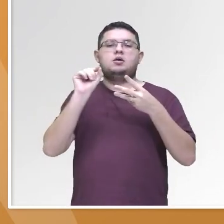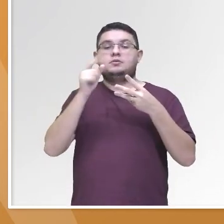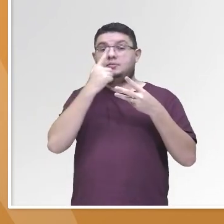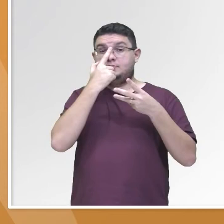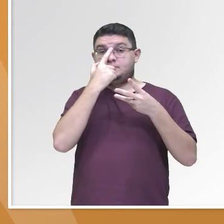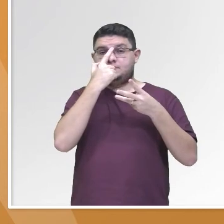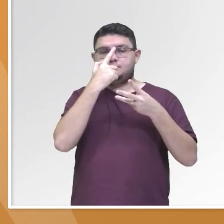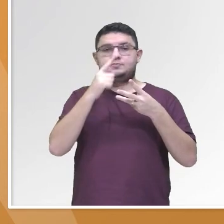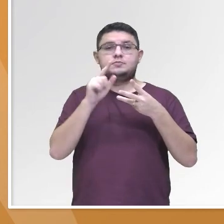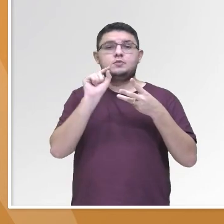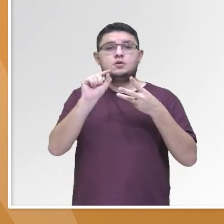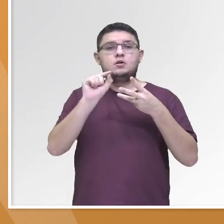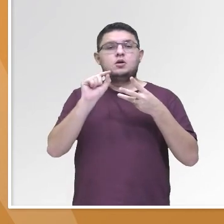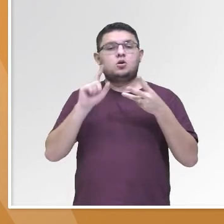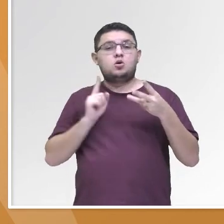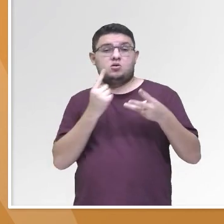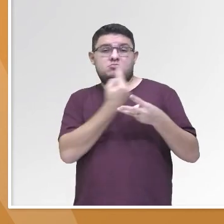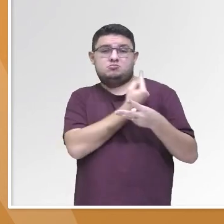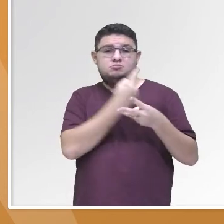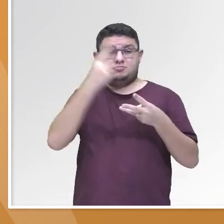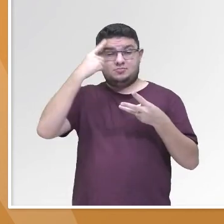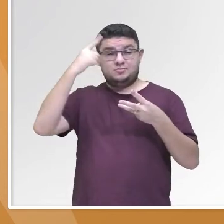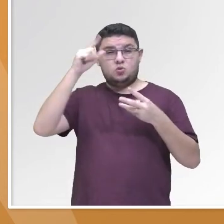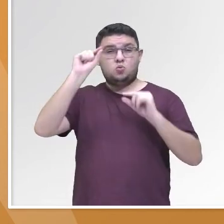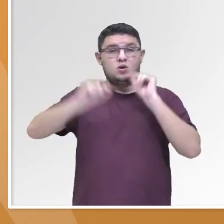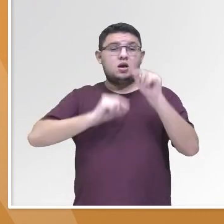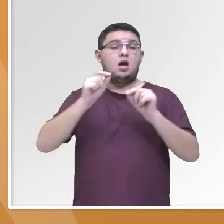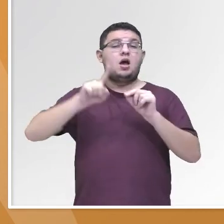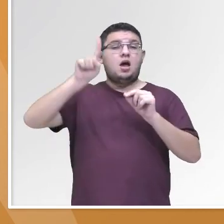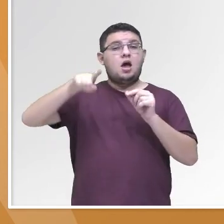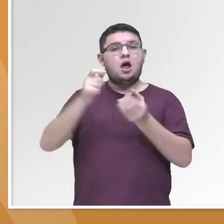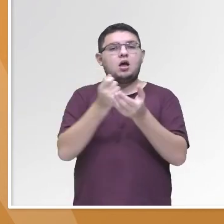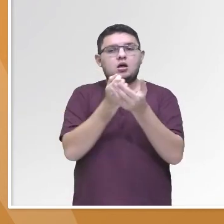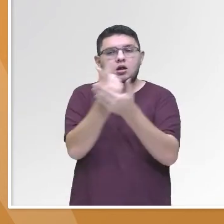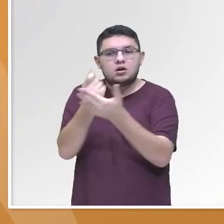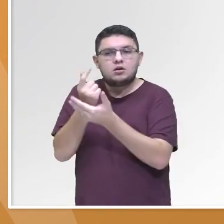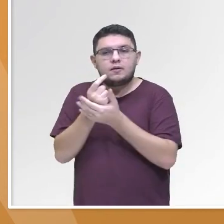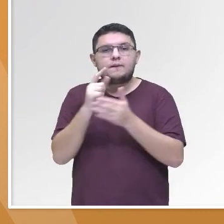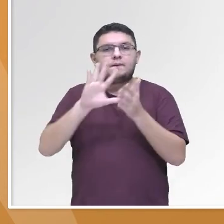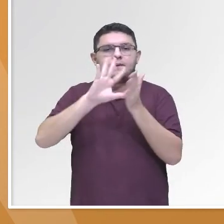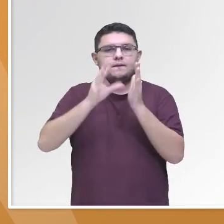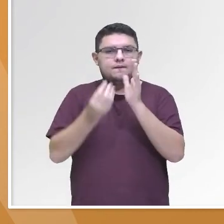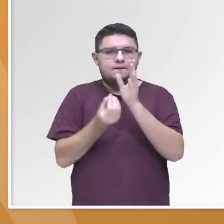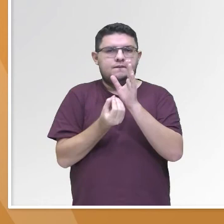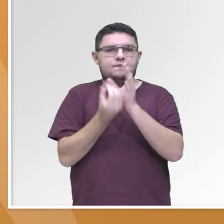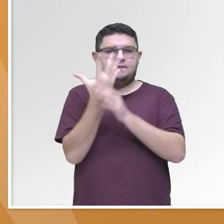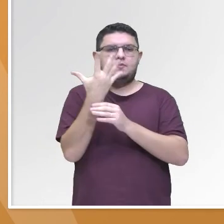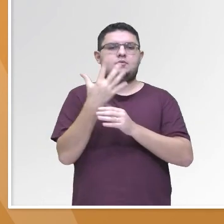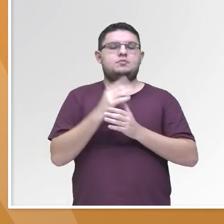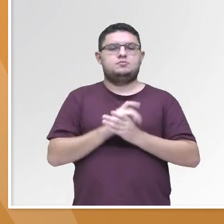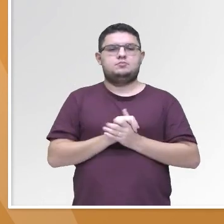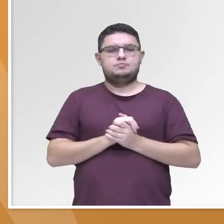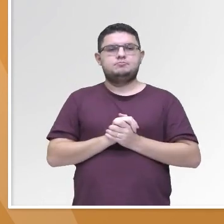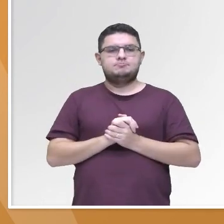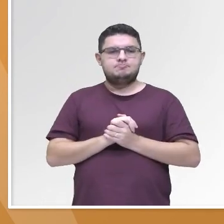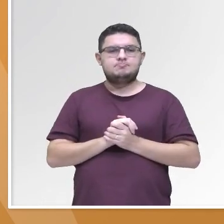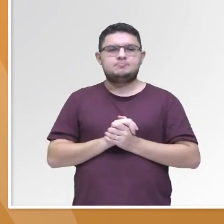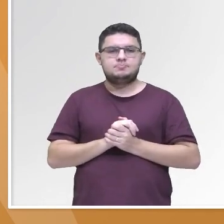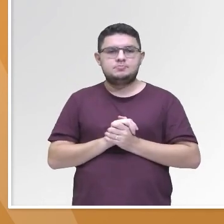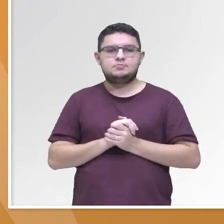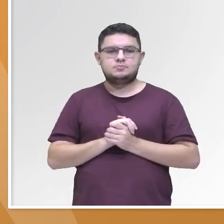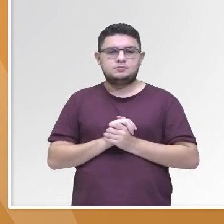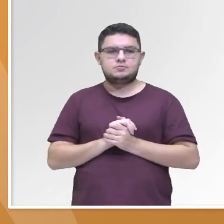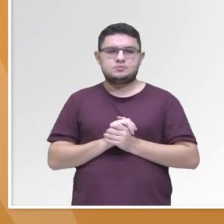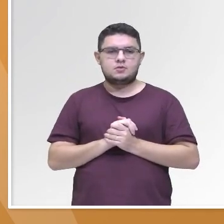vai nos levar aqui, olha, ao consumo sustentável, né? Consequentemente, aí, o